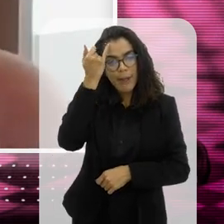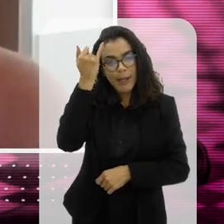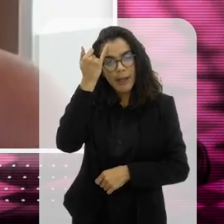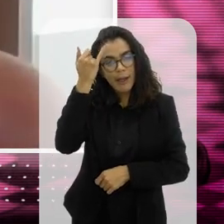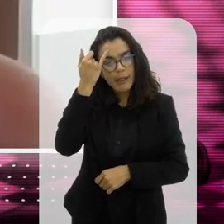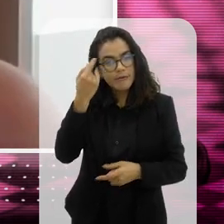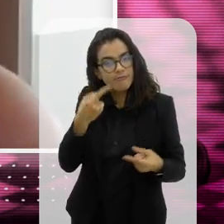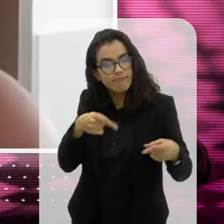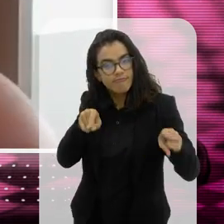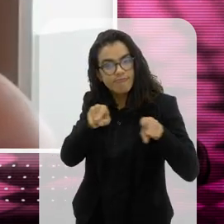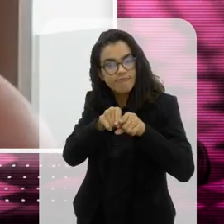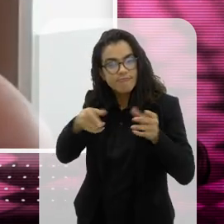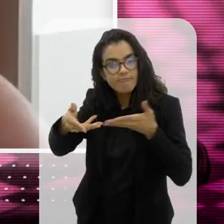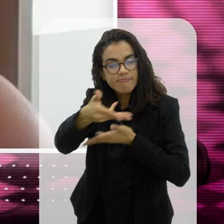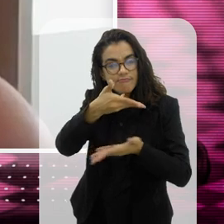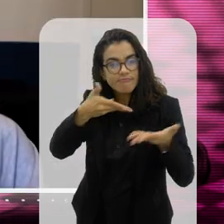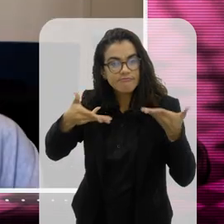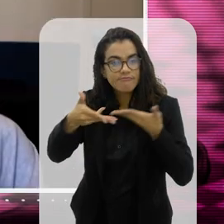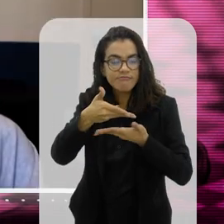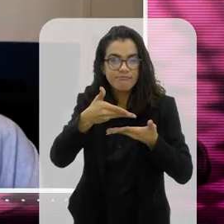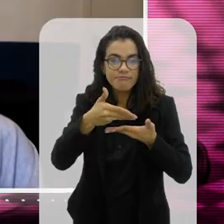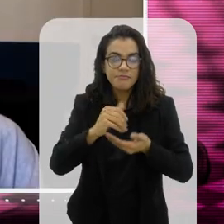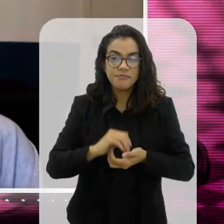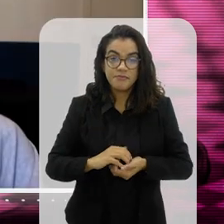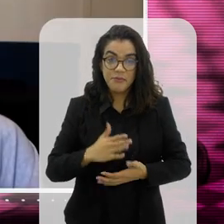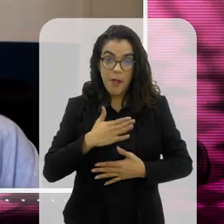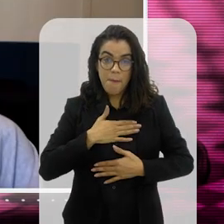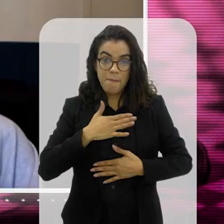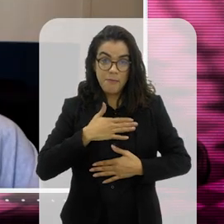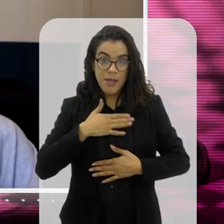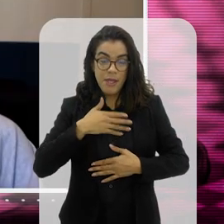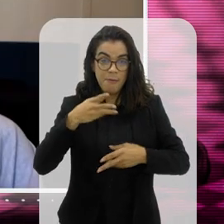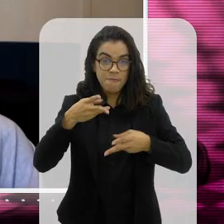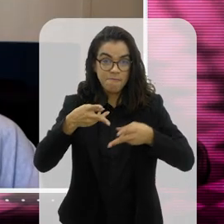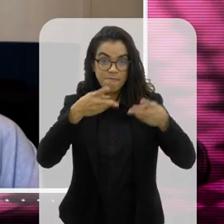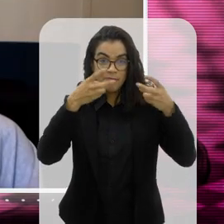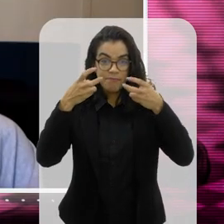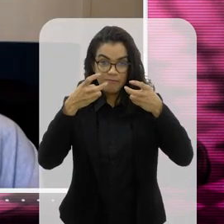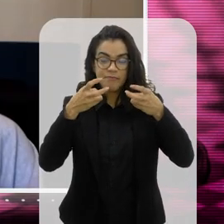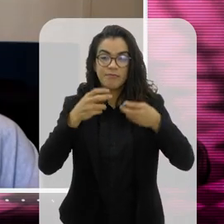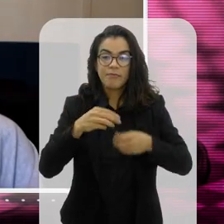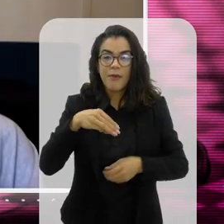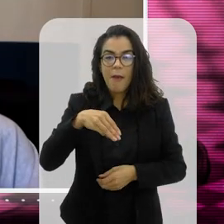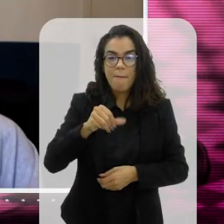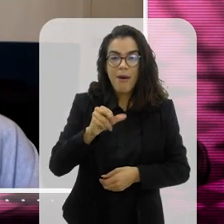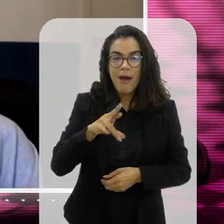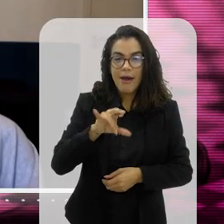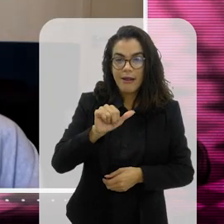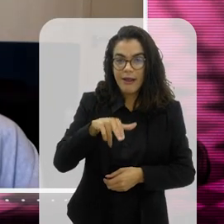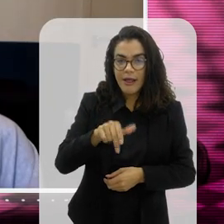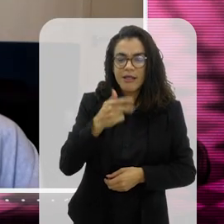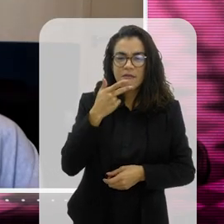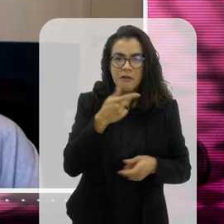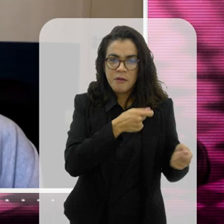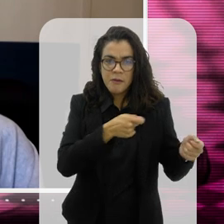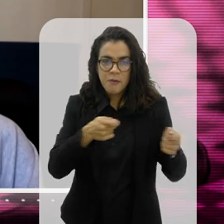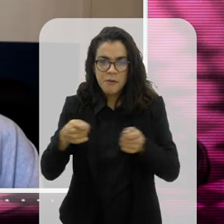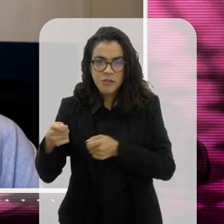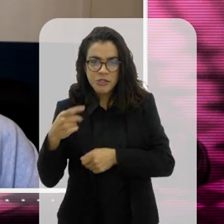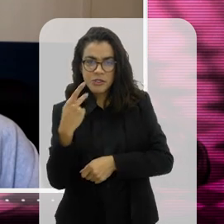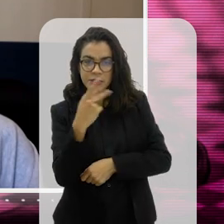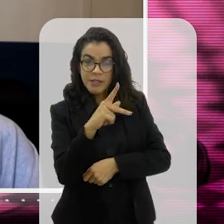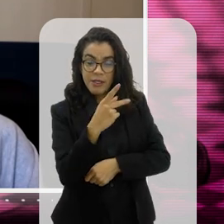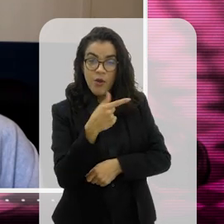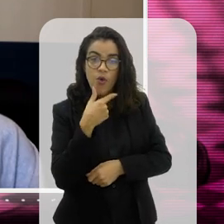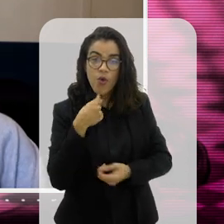de construir isso com a parceria, na minha avaliação. A gente precisa fazer, a Mariana traz o exemplo da rotina da vida